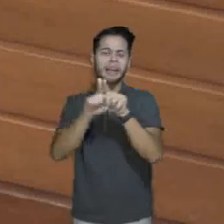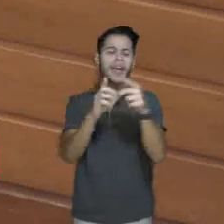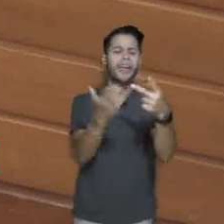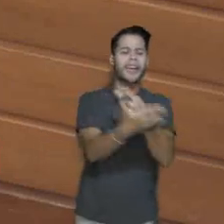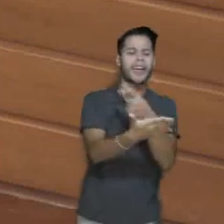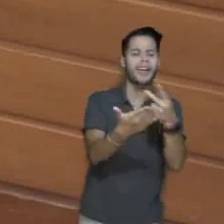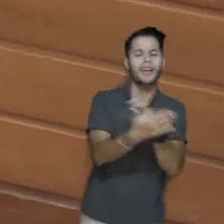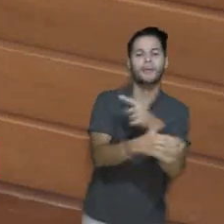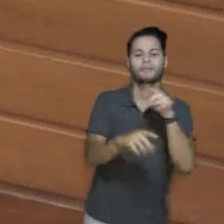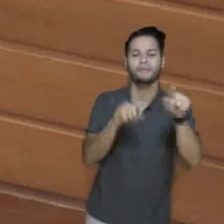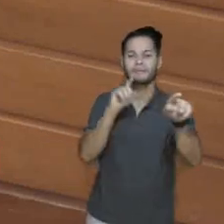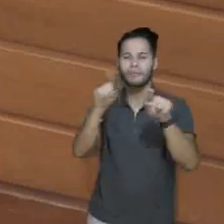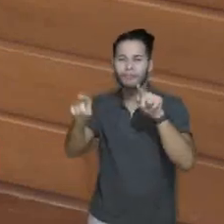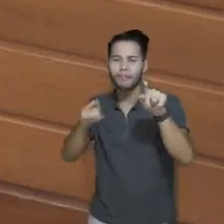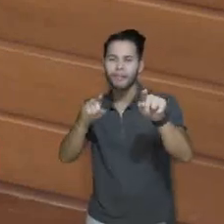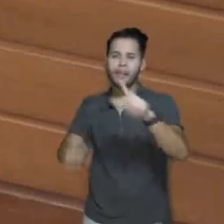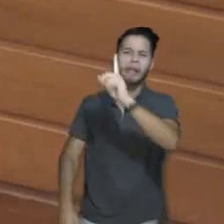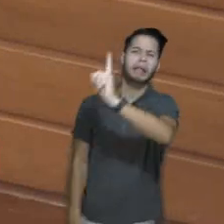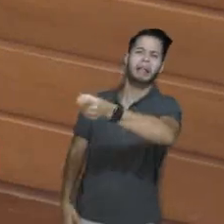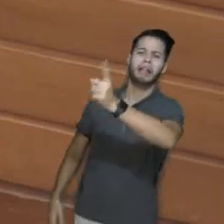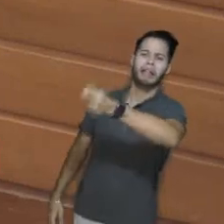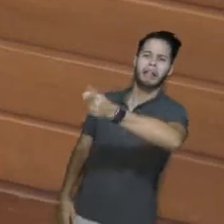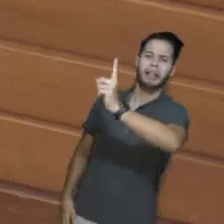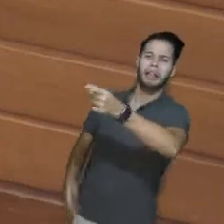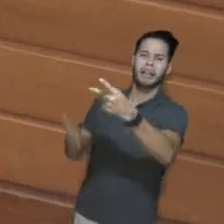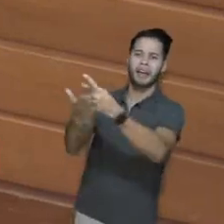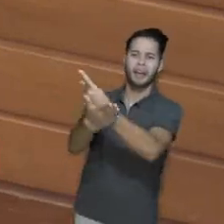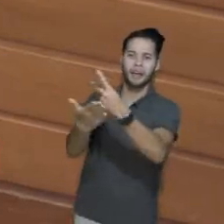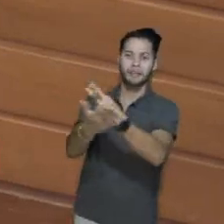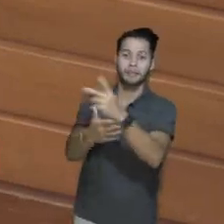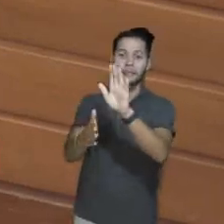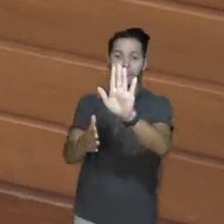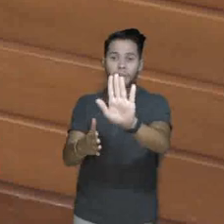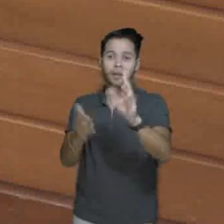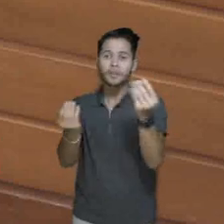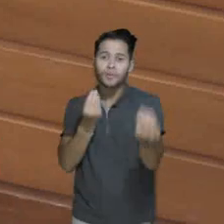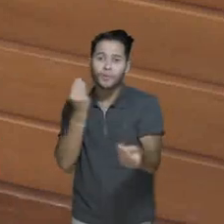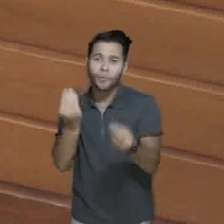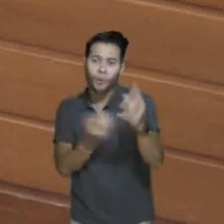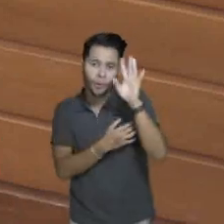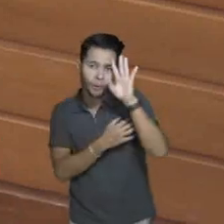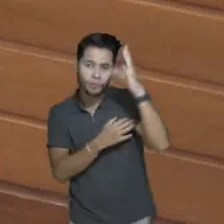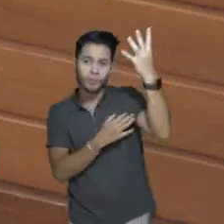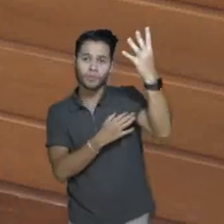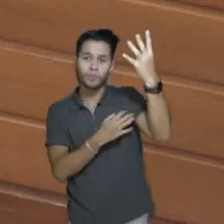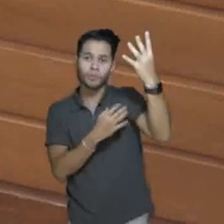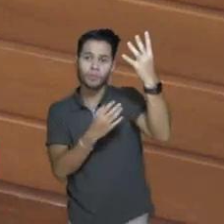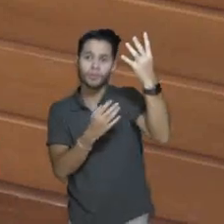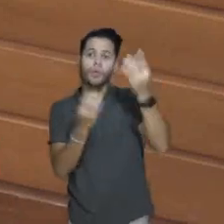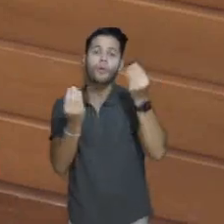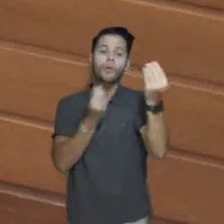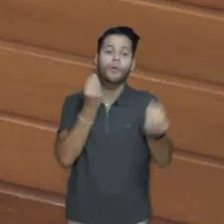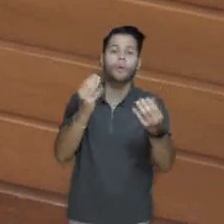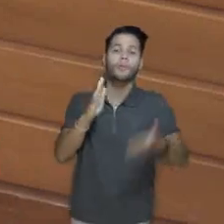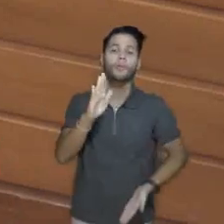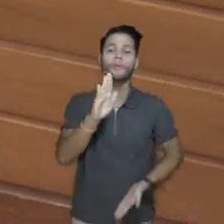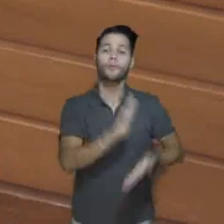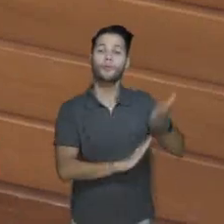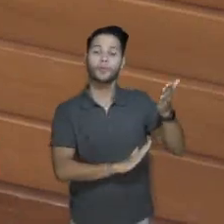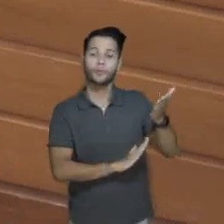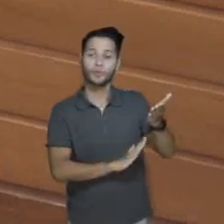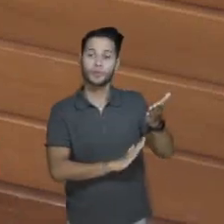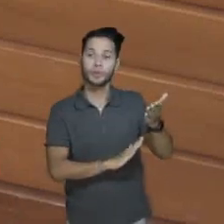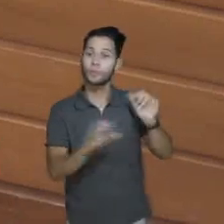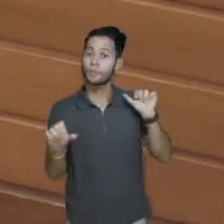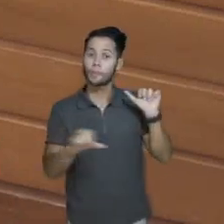um apontando o dedo Quais são as soluções como a gente po fugir dessa armadilha que eu digo armadilha política não do sentido